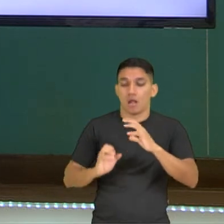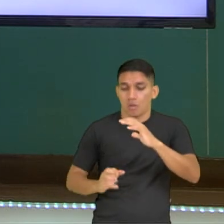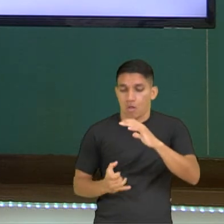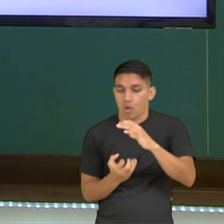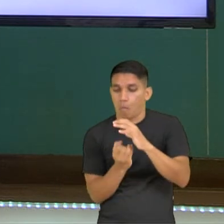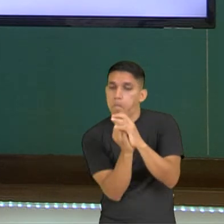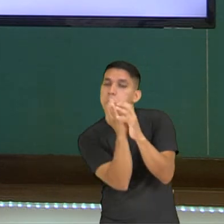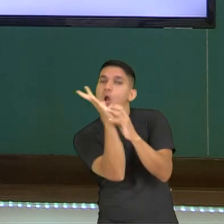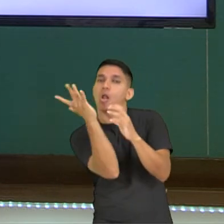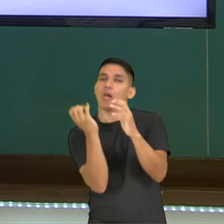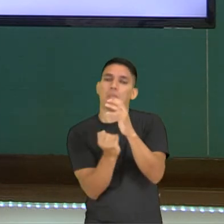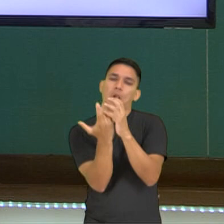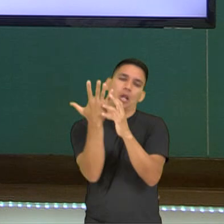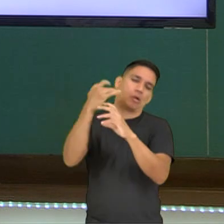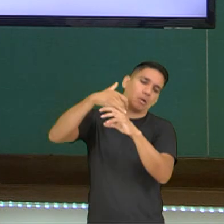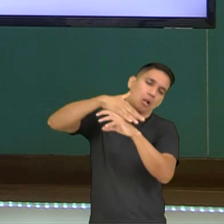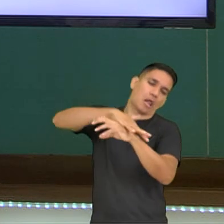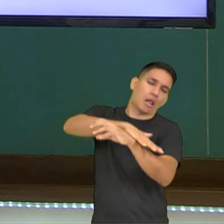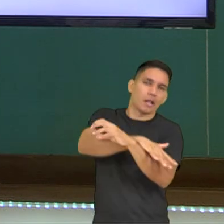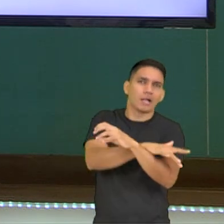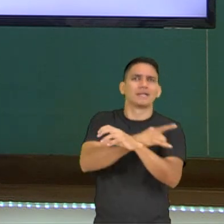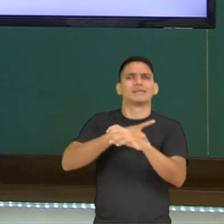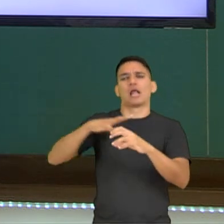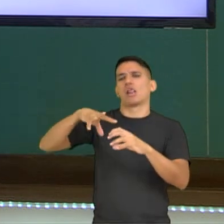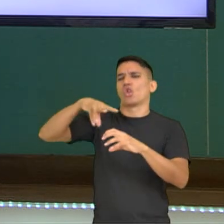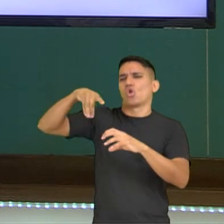liberando lava, fumaça.